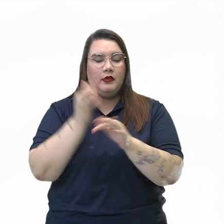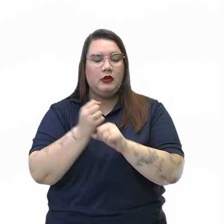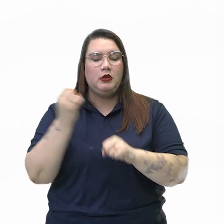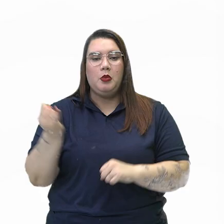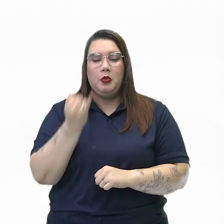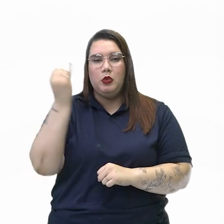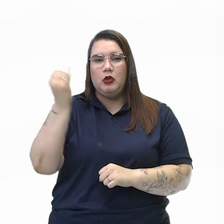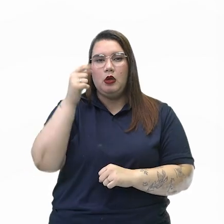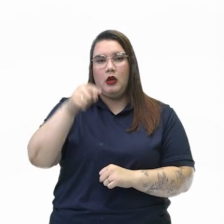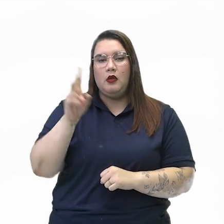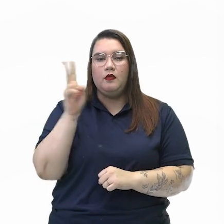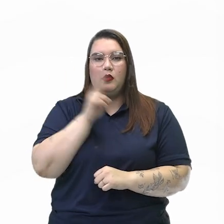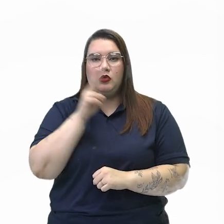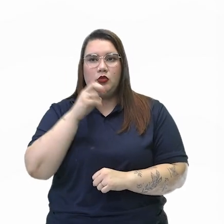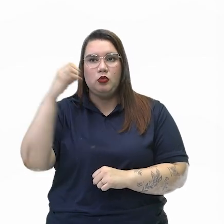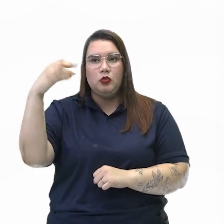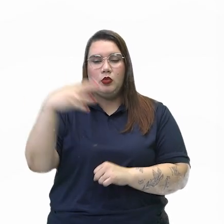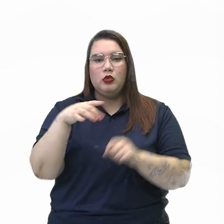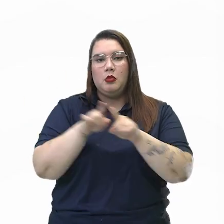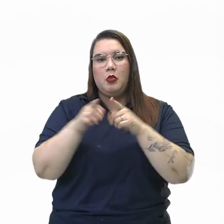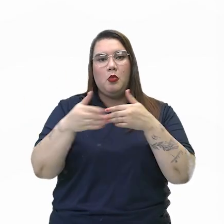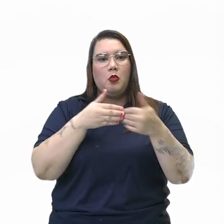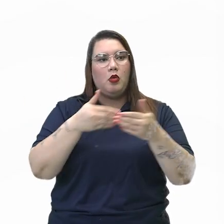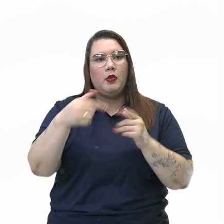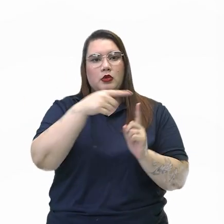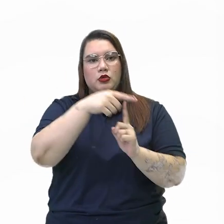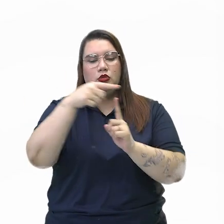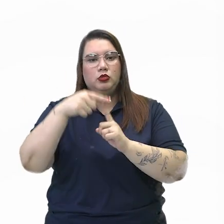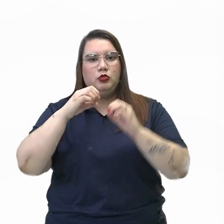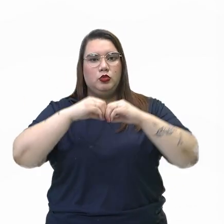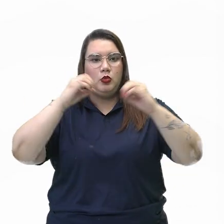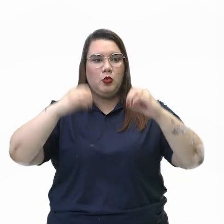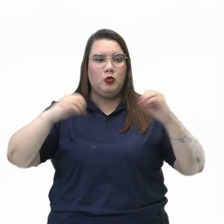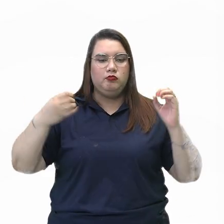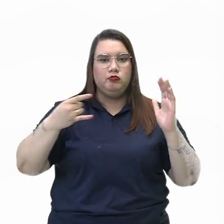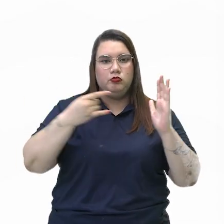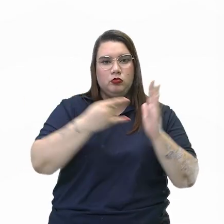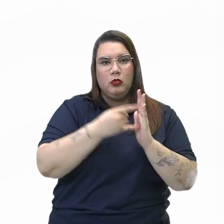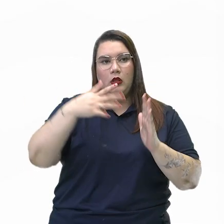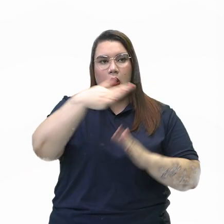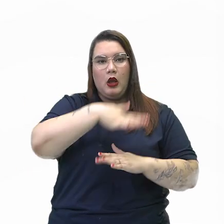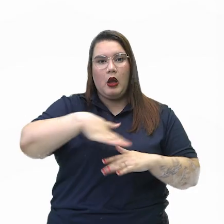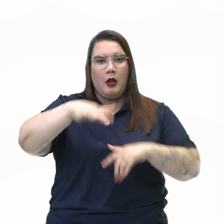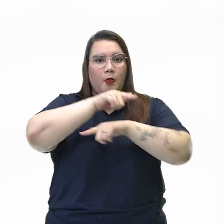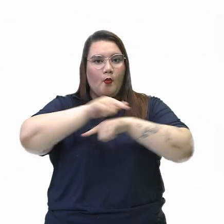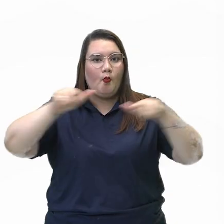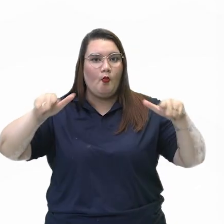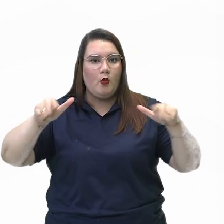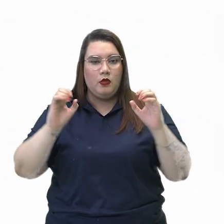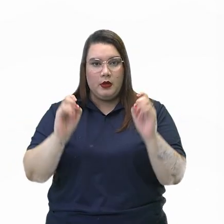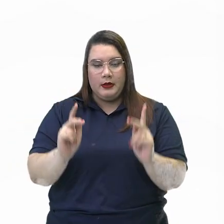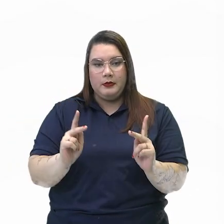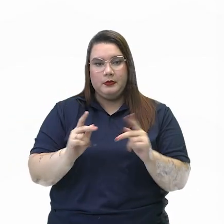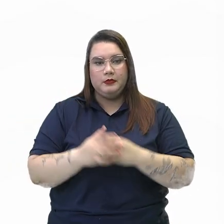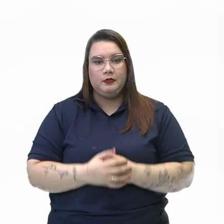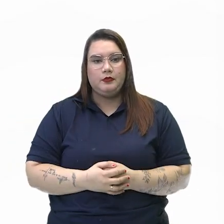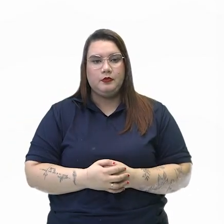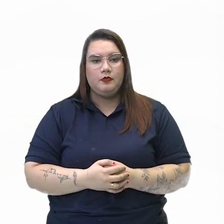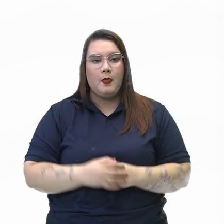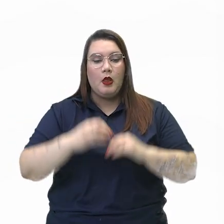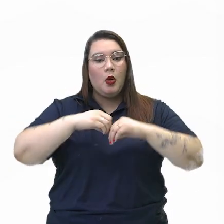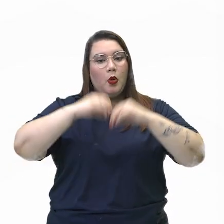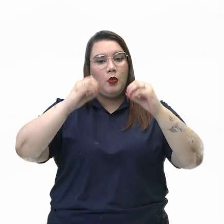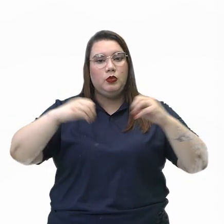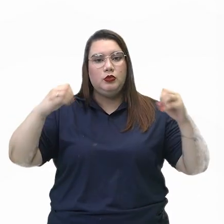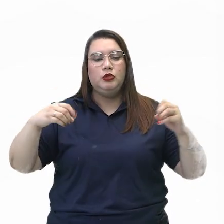da luz e de qualquer onda eletromagnética se propagando no vácuo, veja bem. As ondas, elas têm